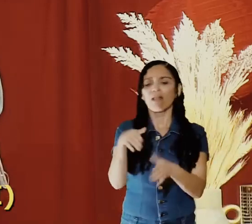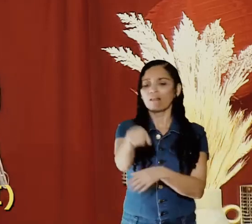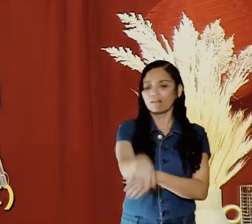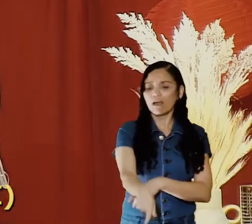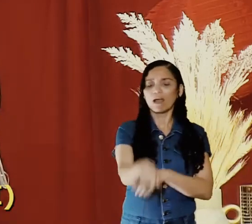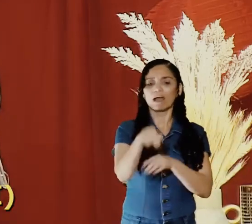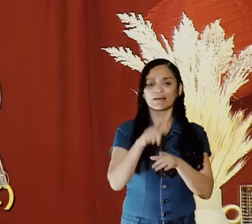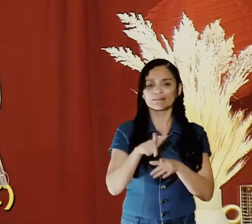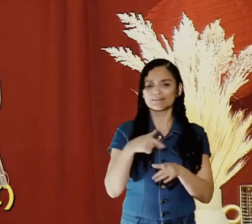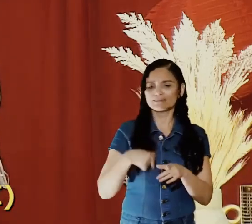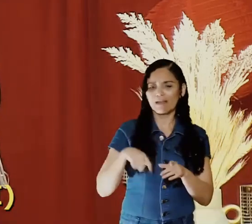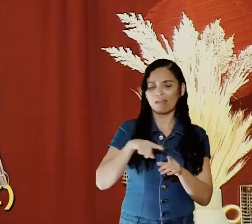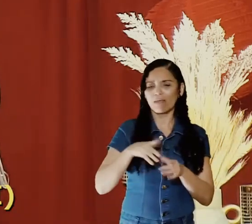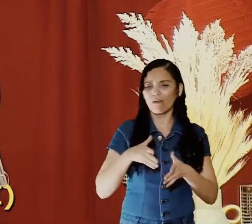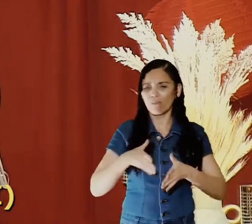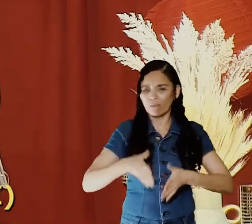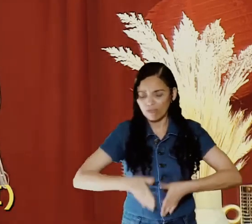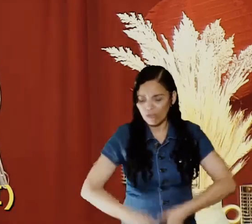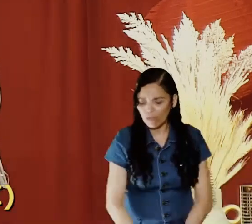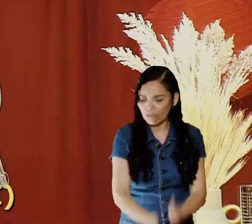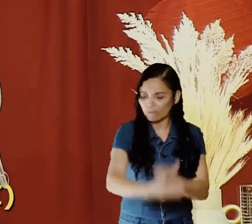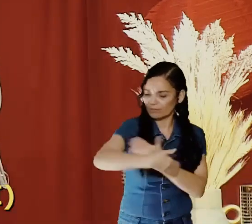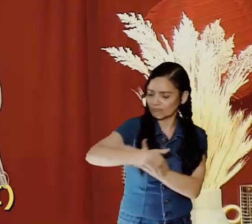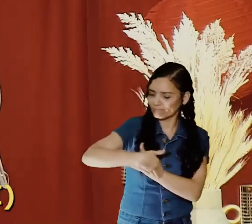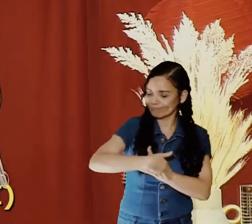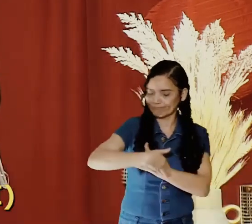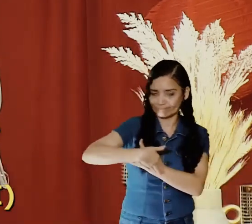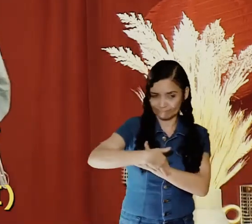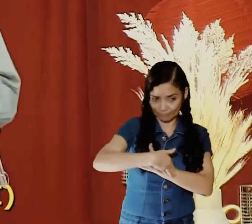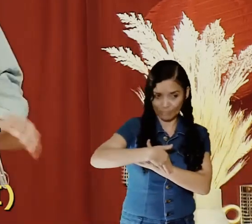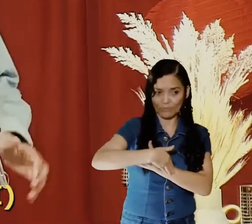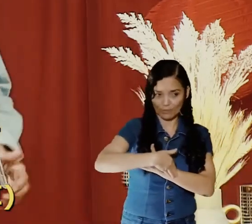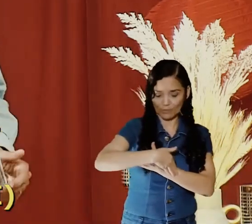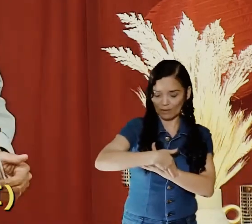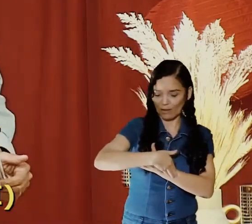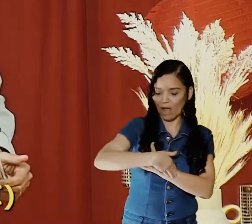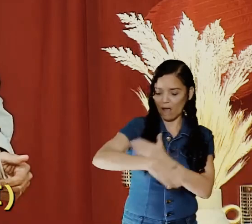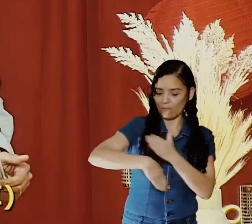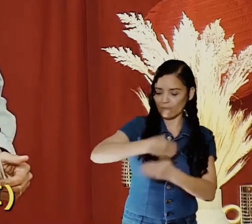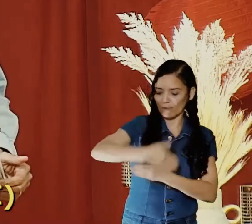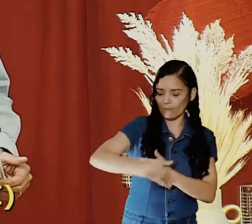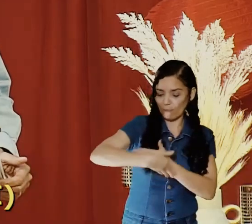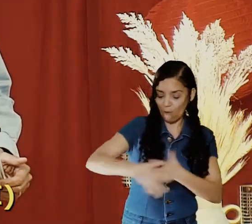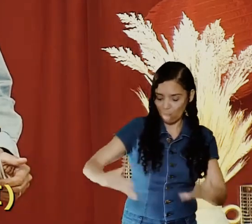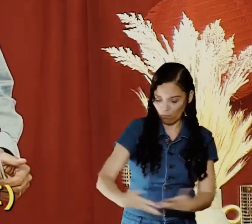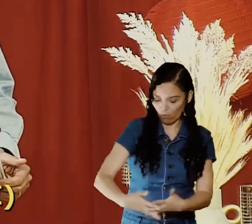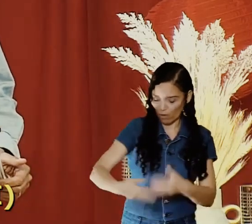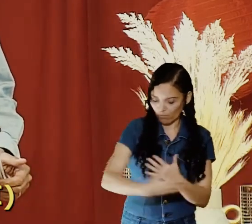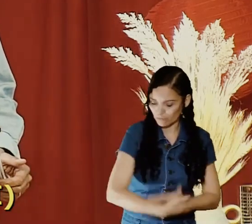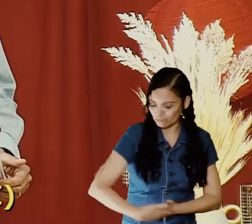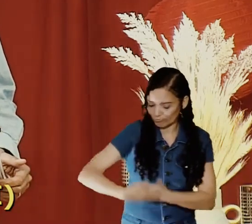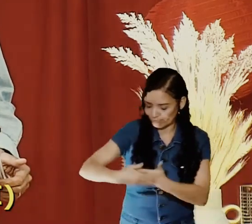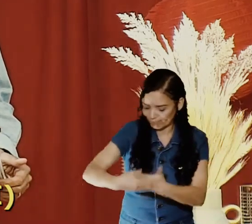seu primogênito. Envolveu-o em panos e o colocou numa manjedoura,